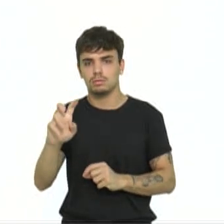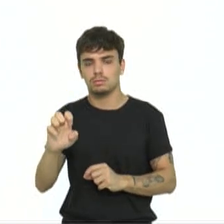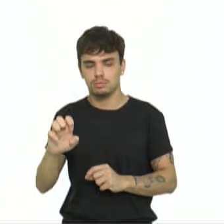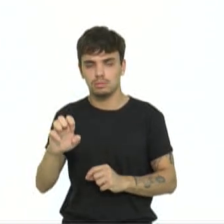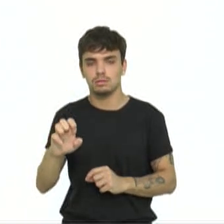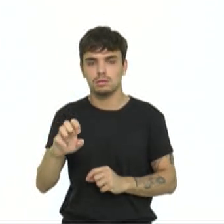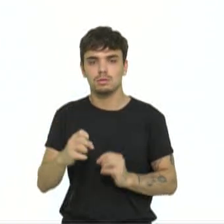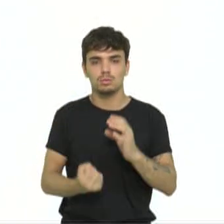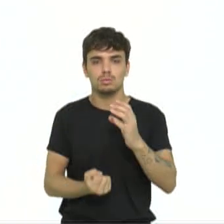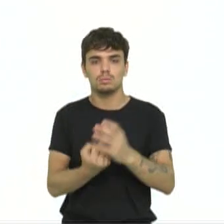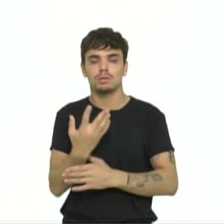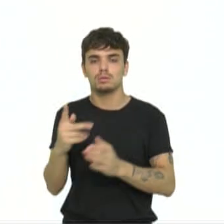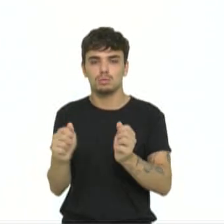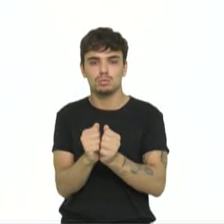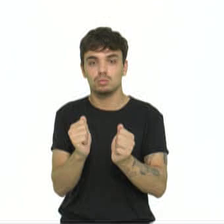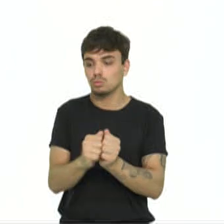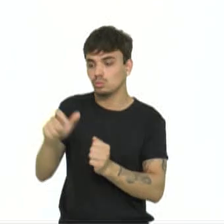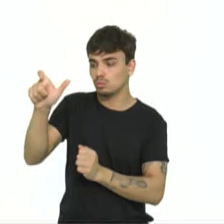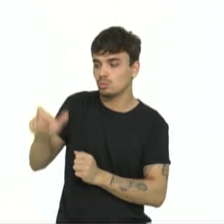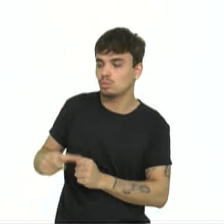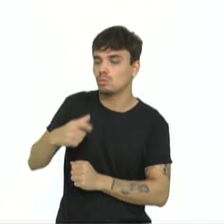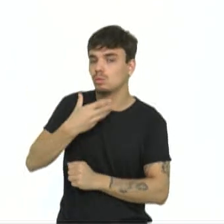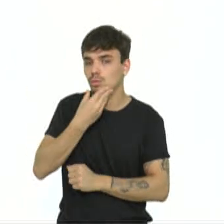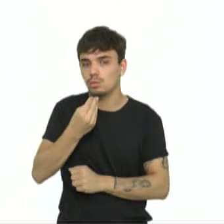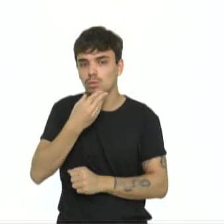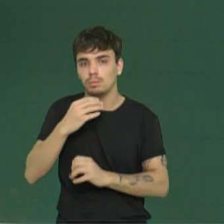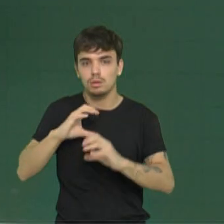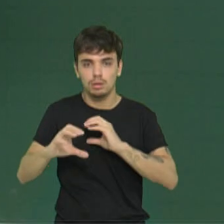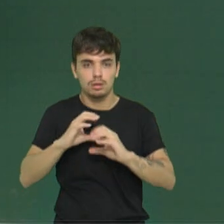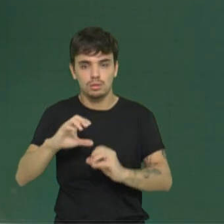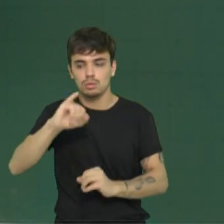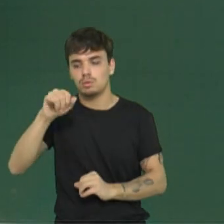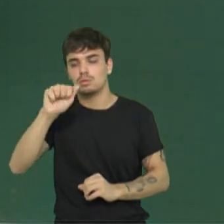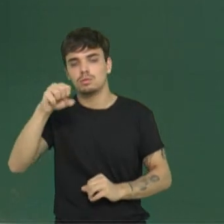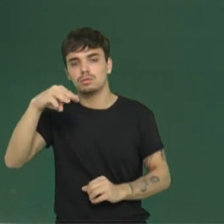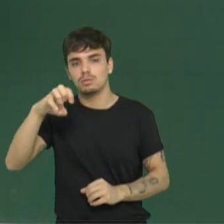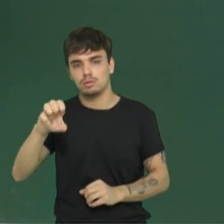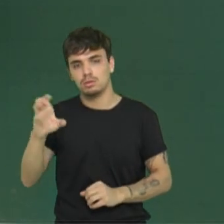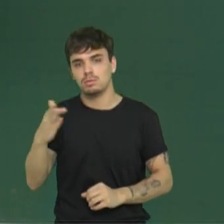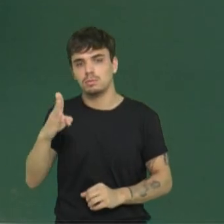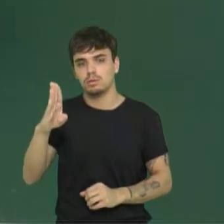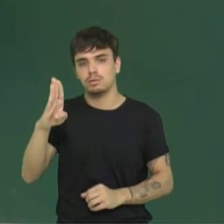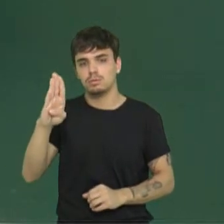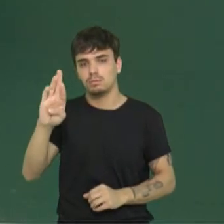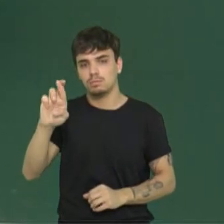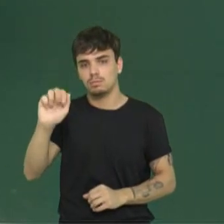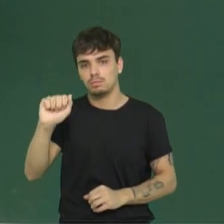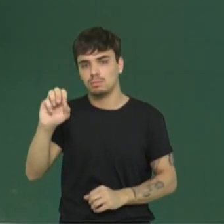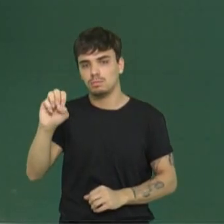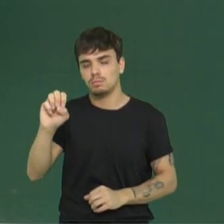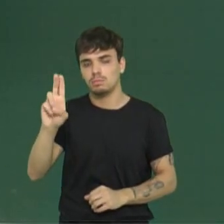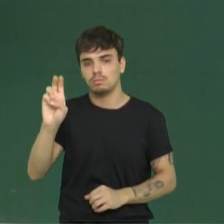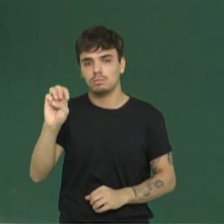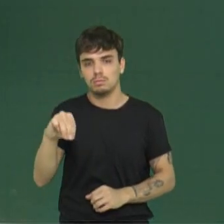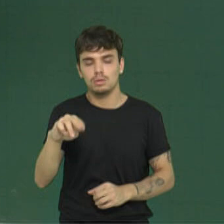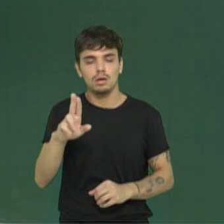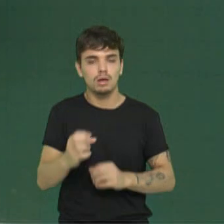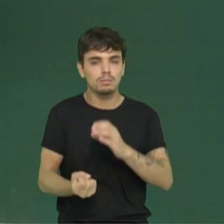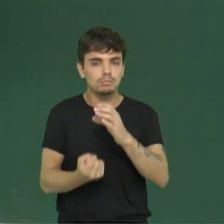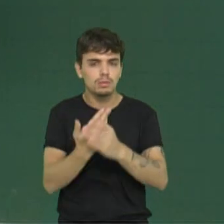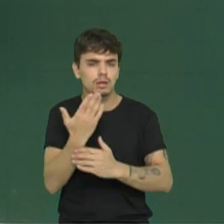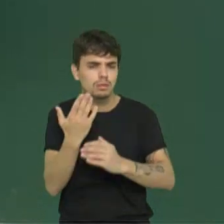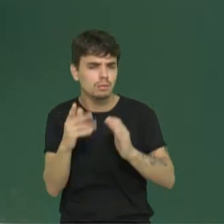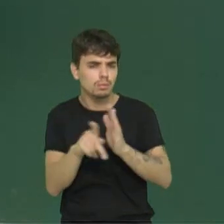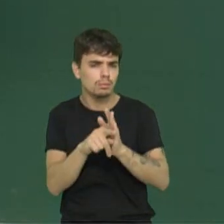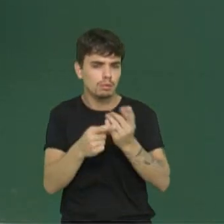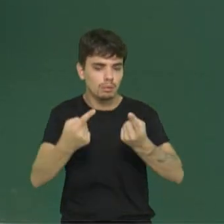com o James Brown. Lembra que a gente falou do James Brown, né, lá que foi um dos precursores da música soul,